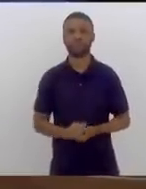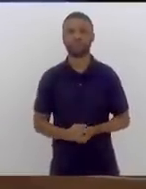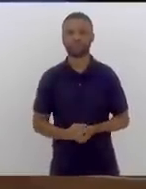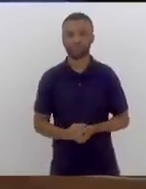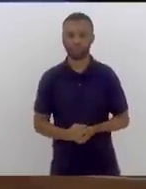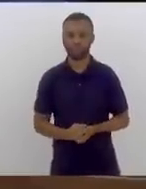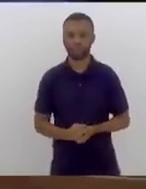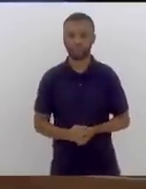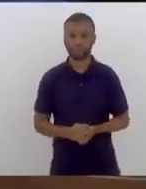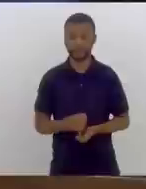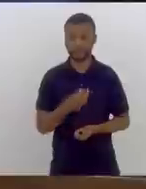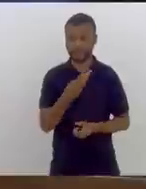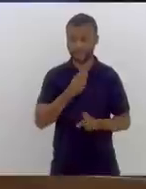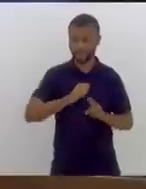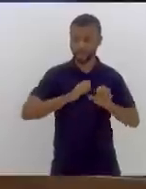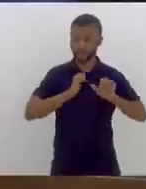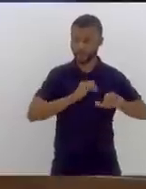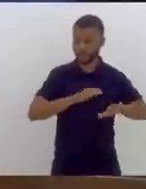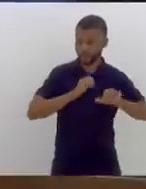03/09/2021